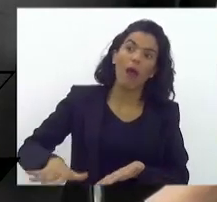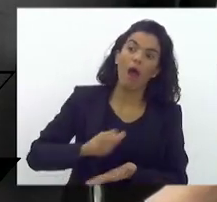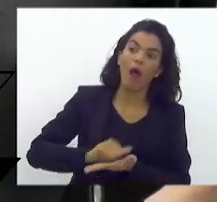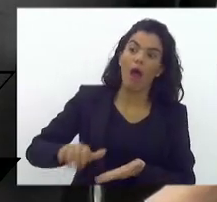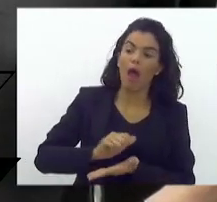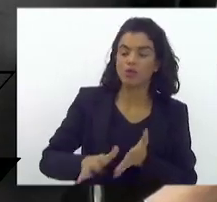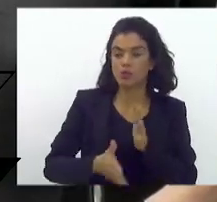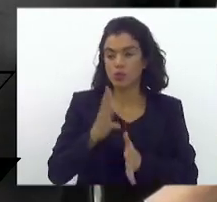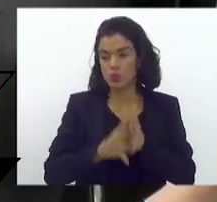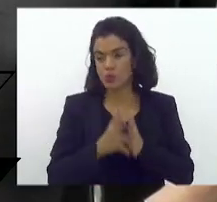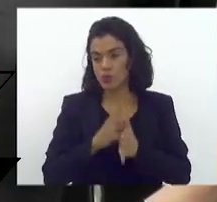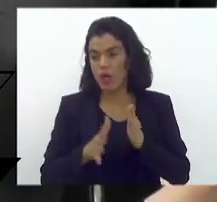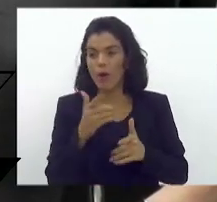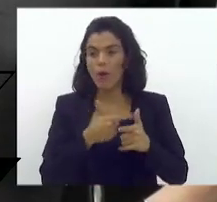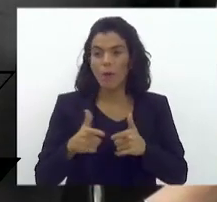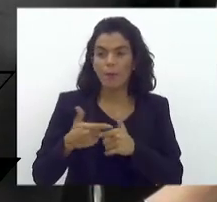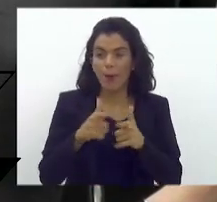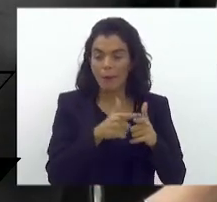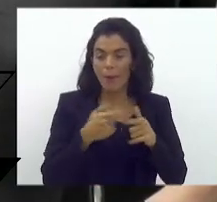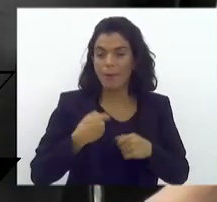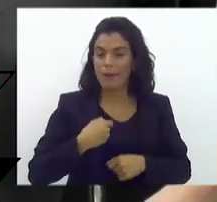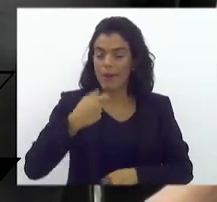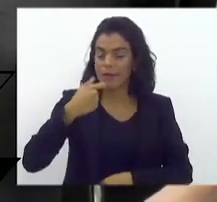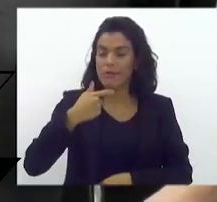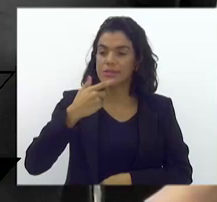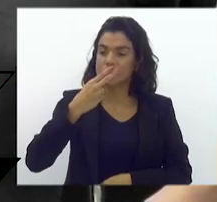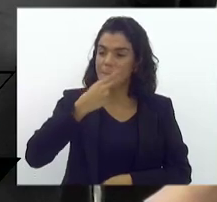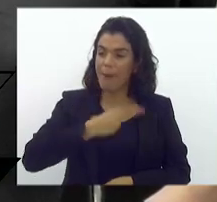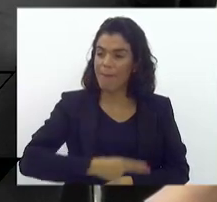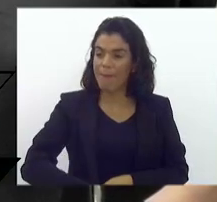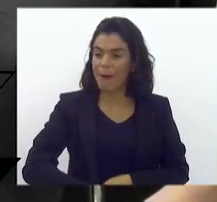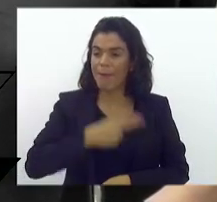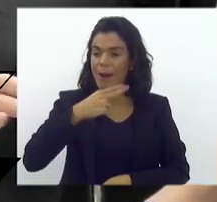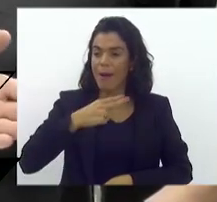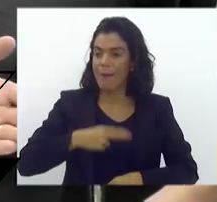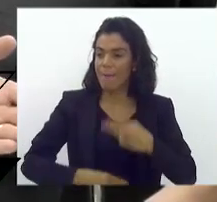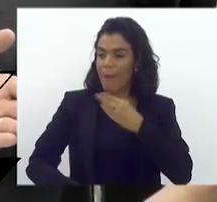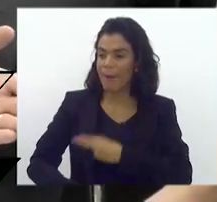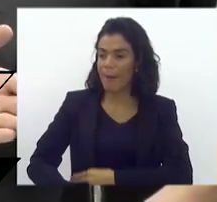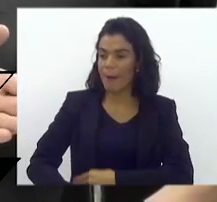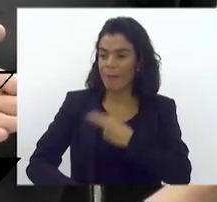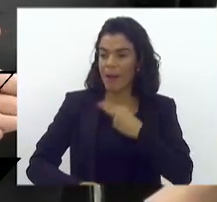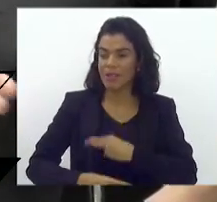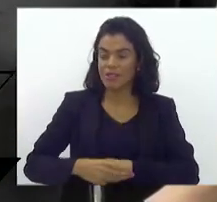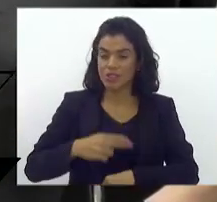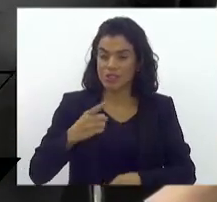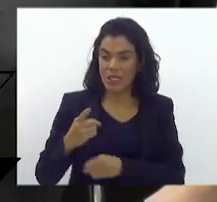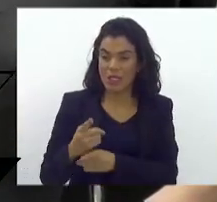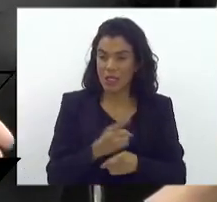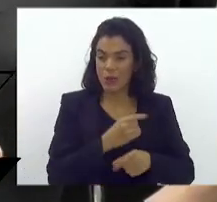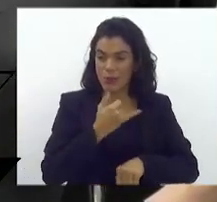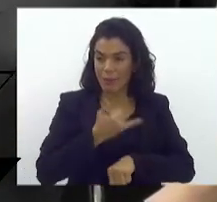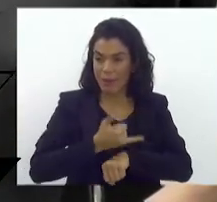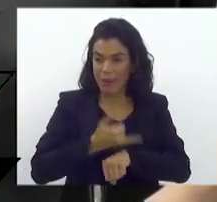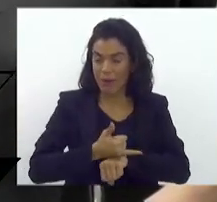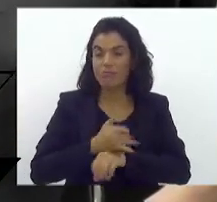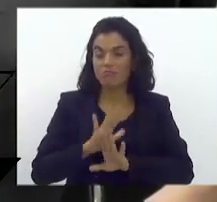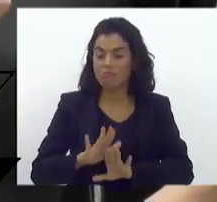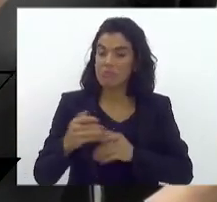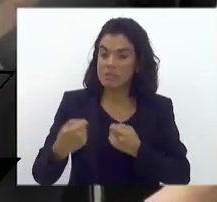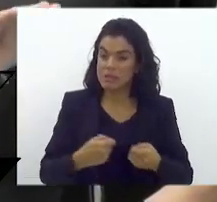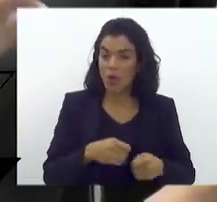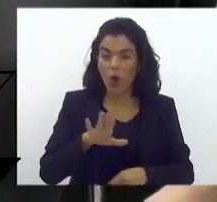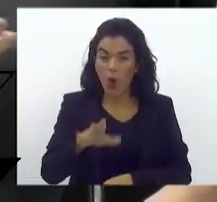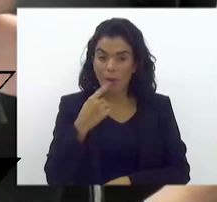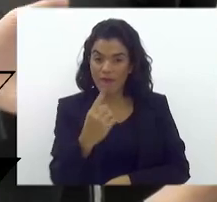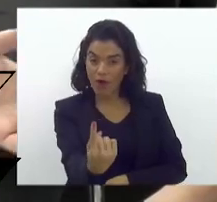impactante. O problema é que tem que ter o detector de metais, tem que ter alguém ali do lado para fazer o procedimento necessário. Opa,